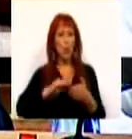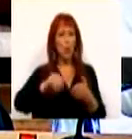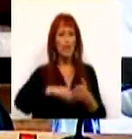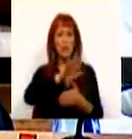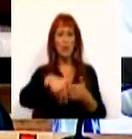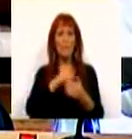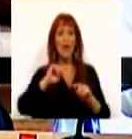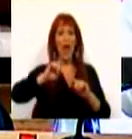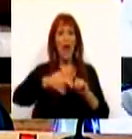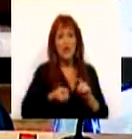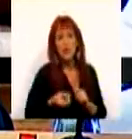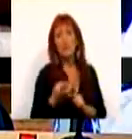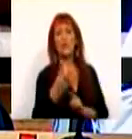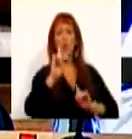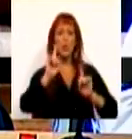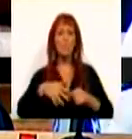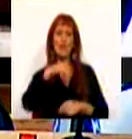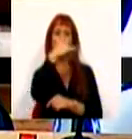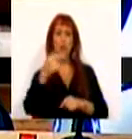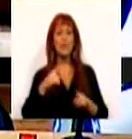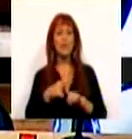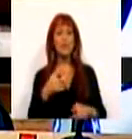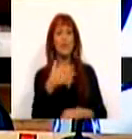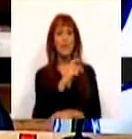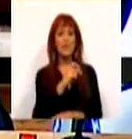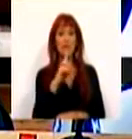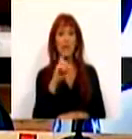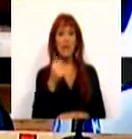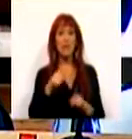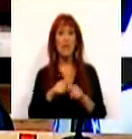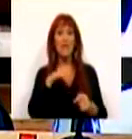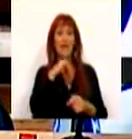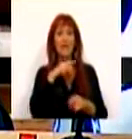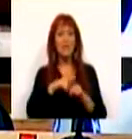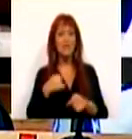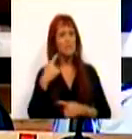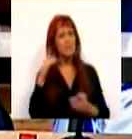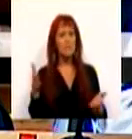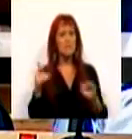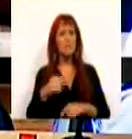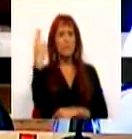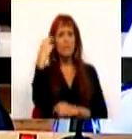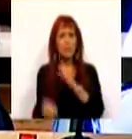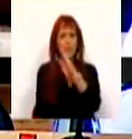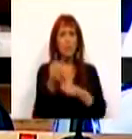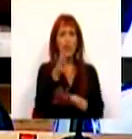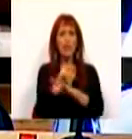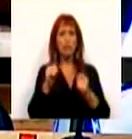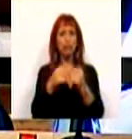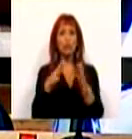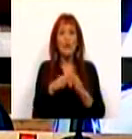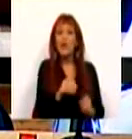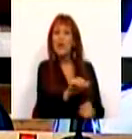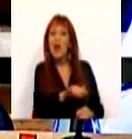programa plurianual. Lançámos a segunda edição do 365 Algarve, que estimula a criação artística dos agentes de toda a